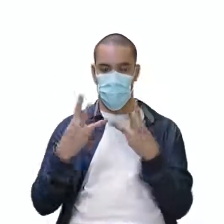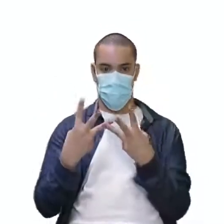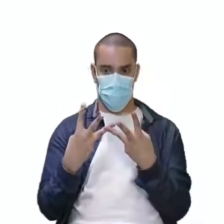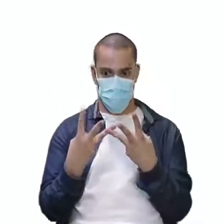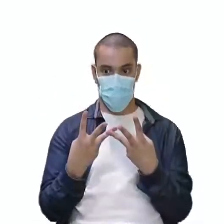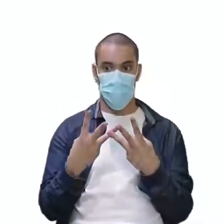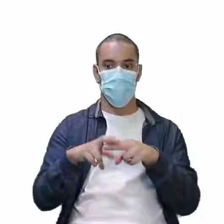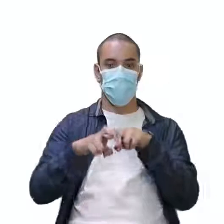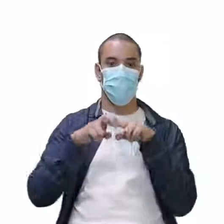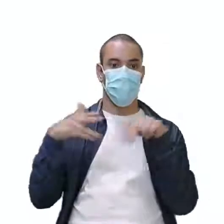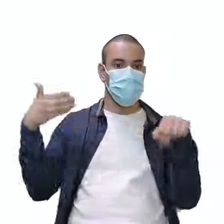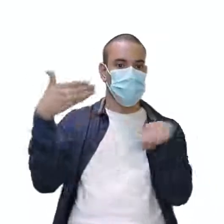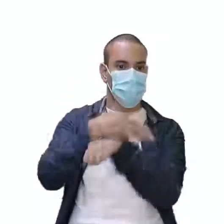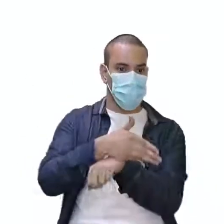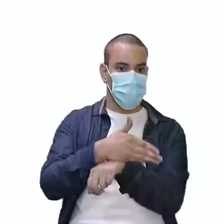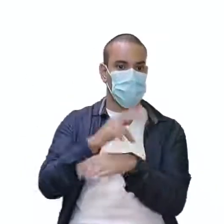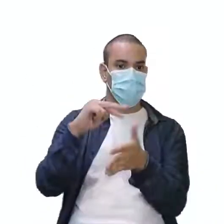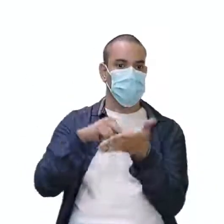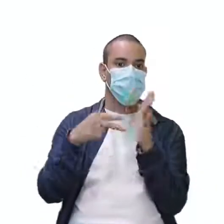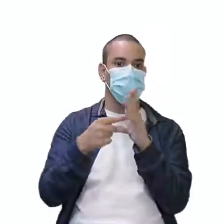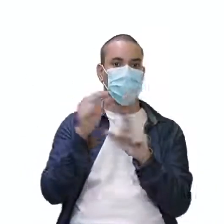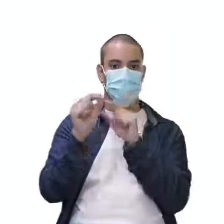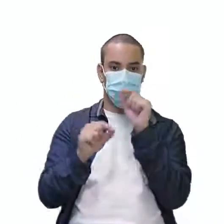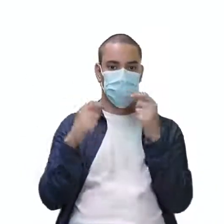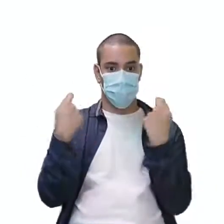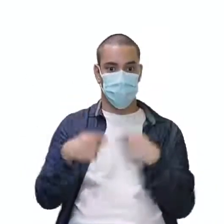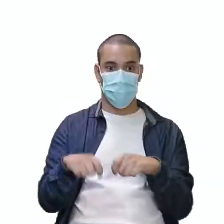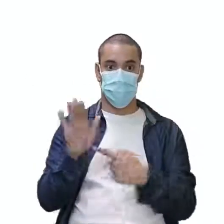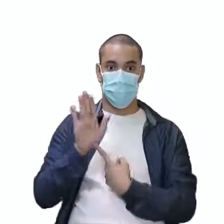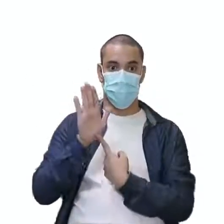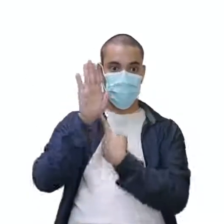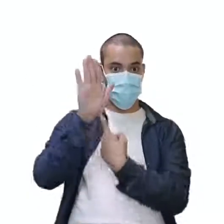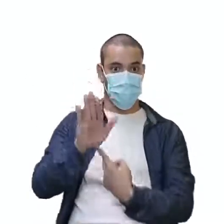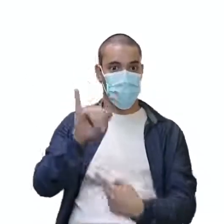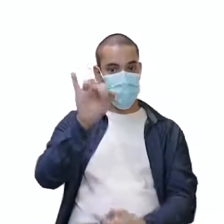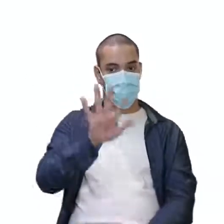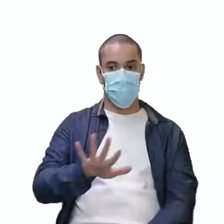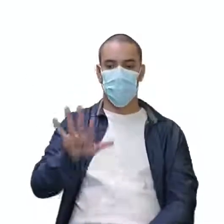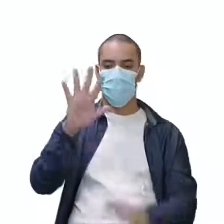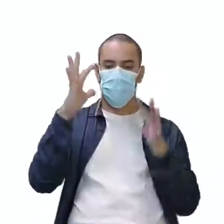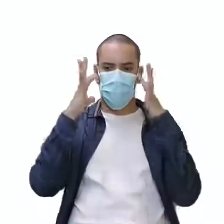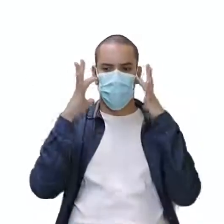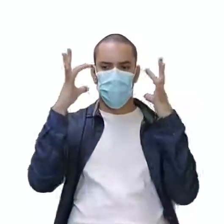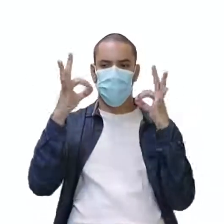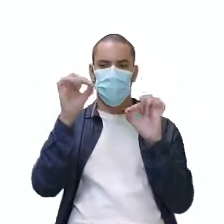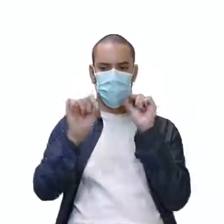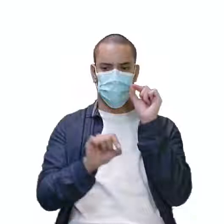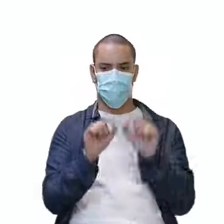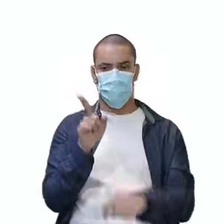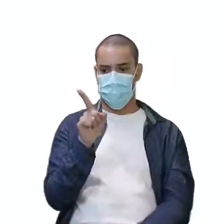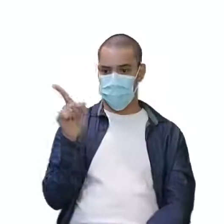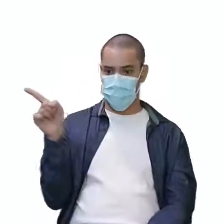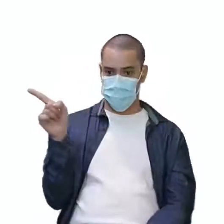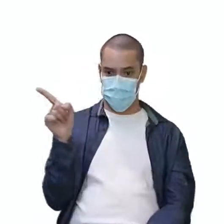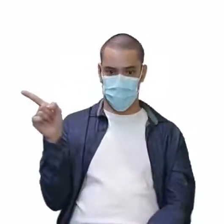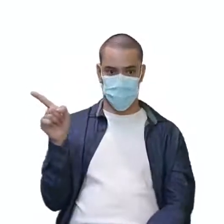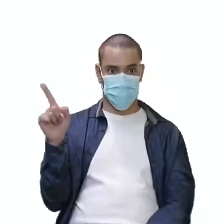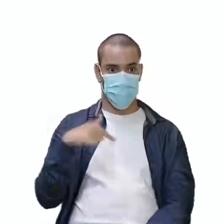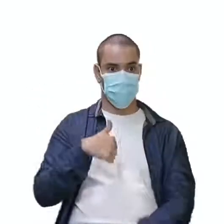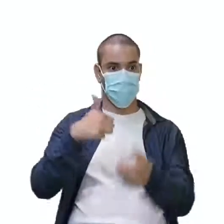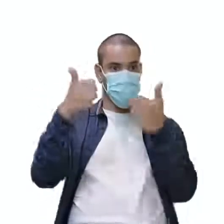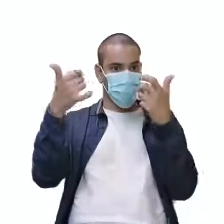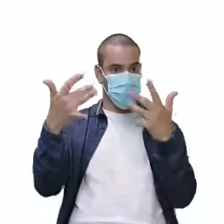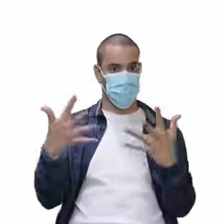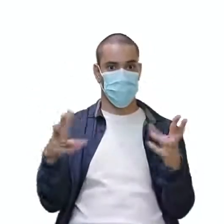organismos entram nessas vias de fato, tá? A gente tem que... Aqui a imagem, presta atenção, que nessa imagem aqui a gente está falando